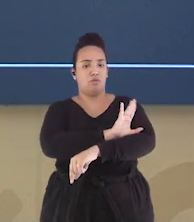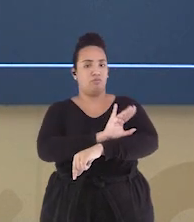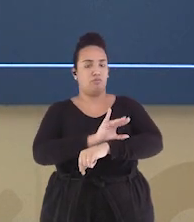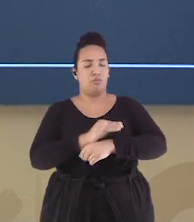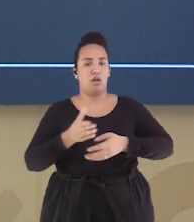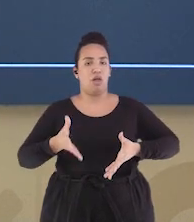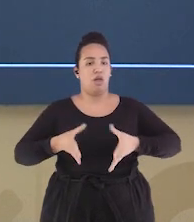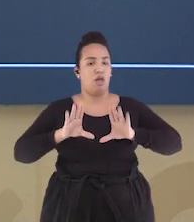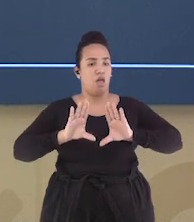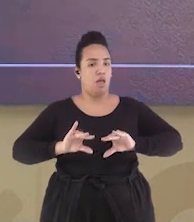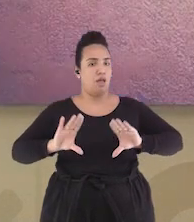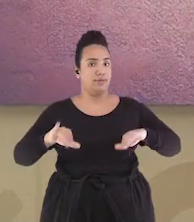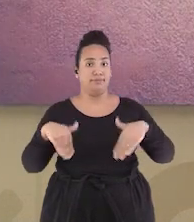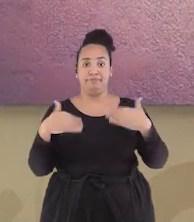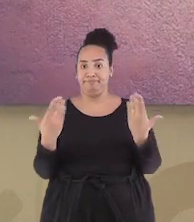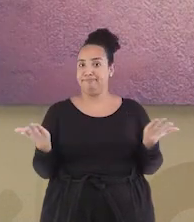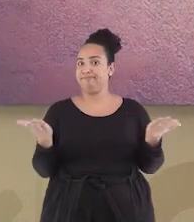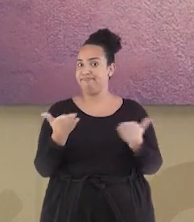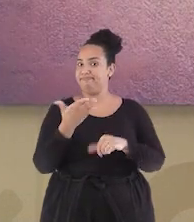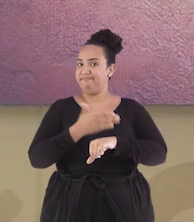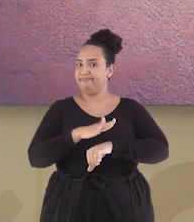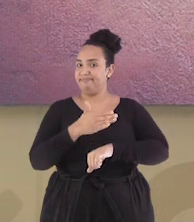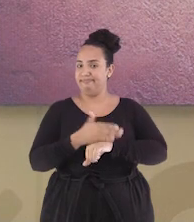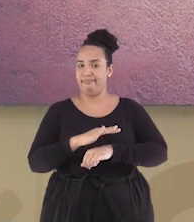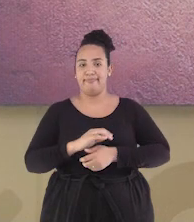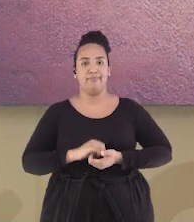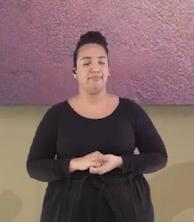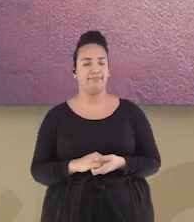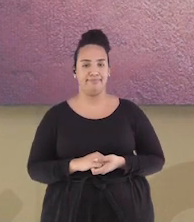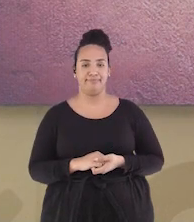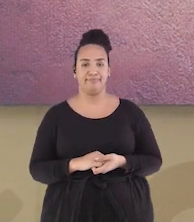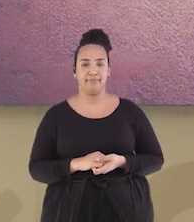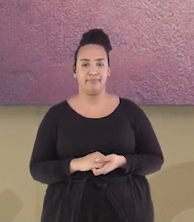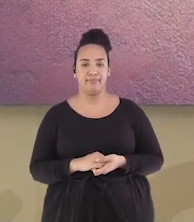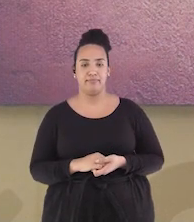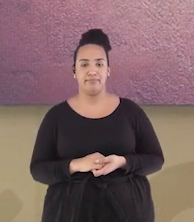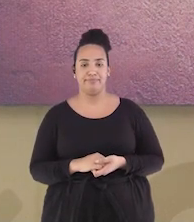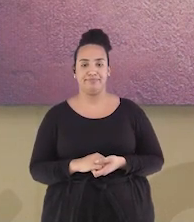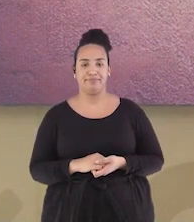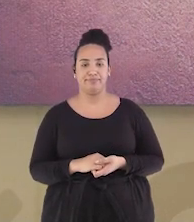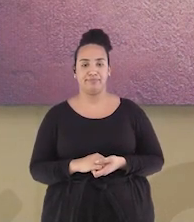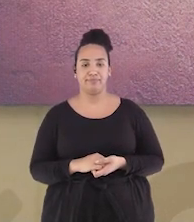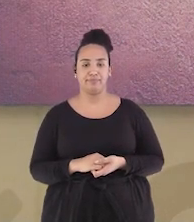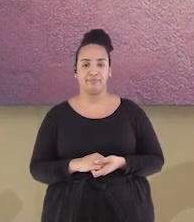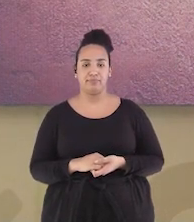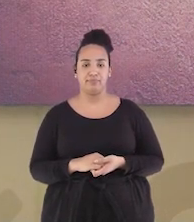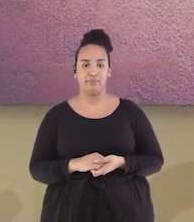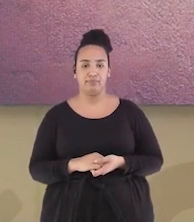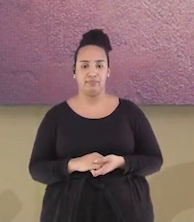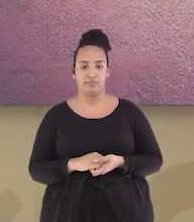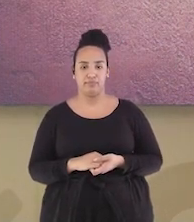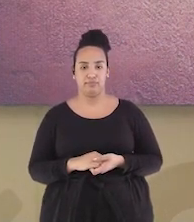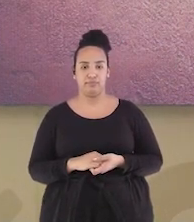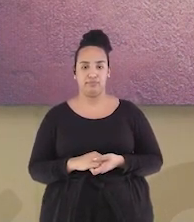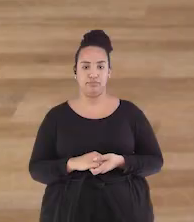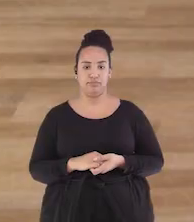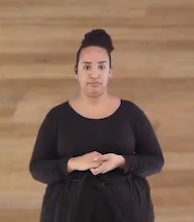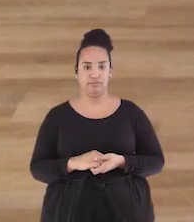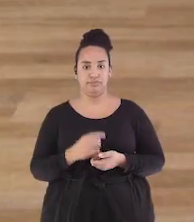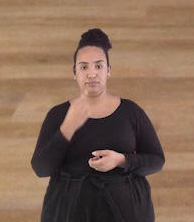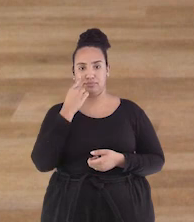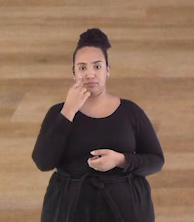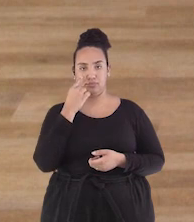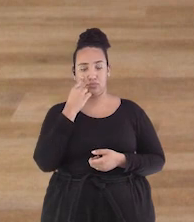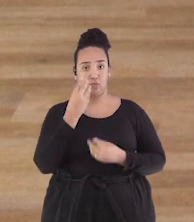musculatura. Com bastões em mãos, vamos fazer alguns exercícios, beleza? Ó, eu vou ficar